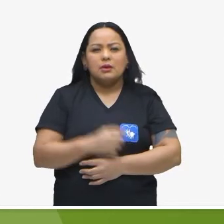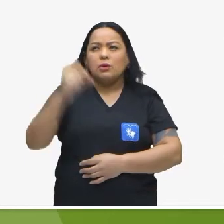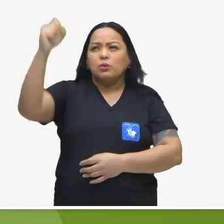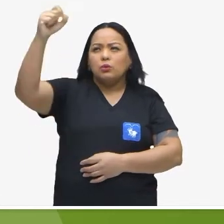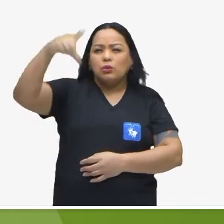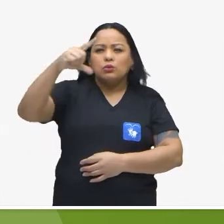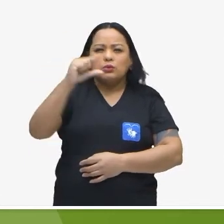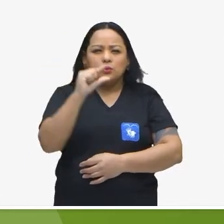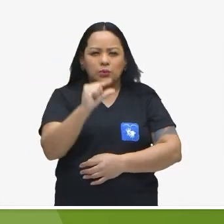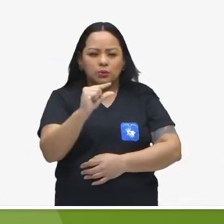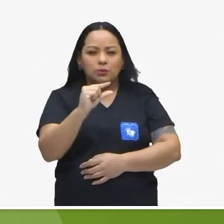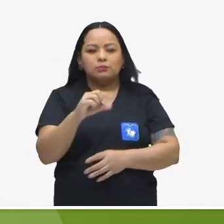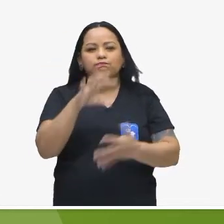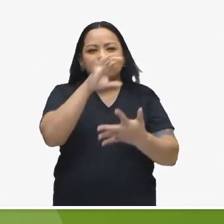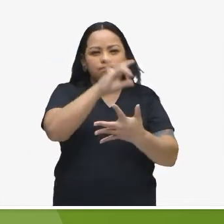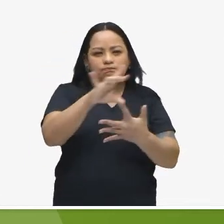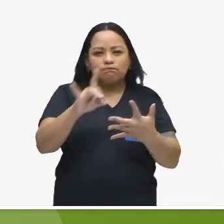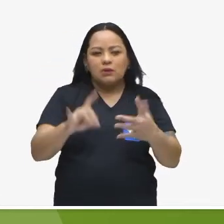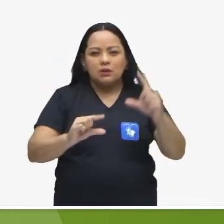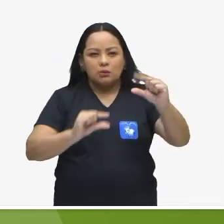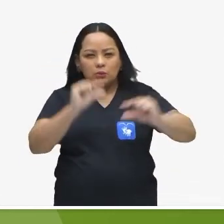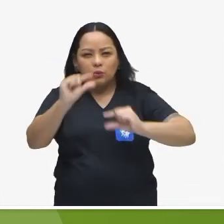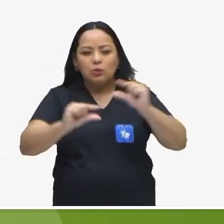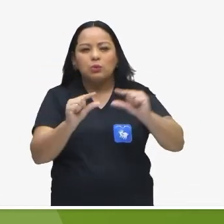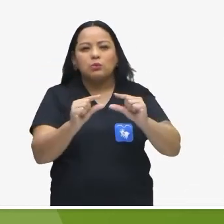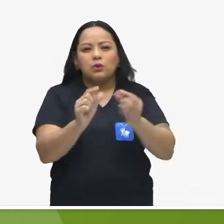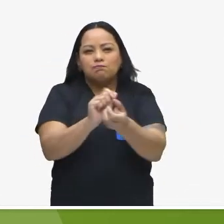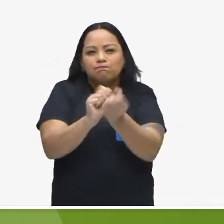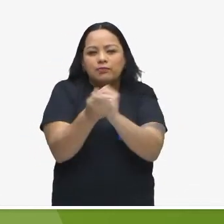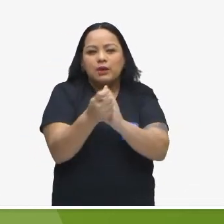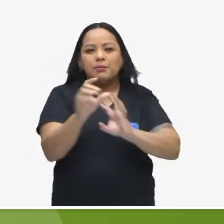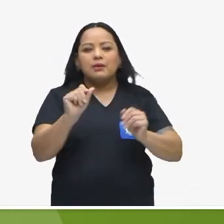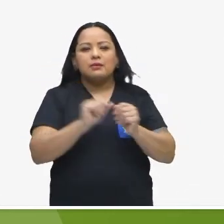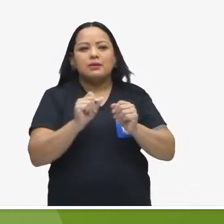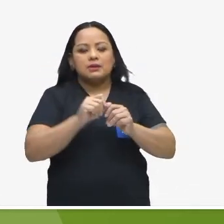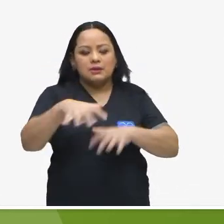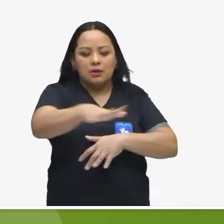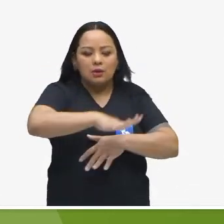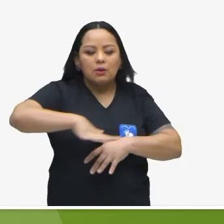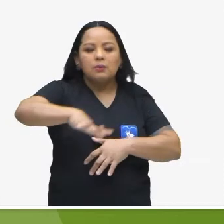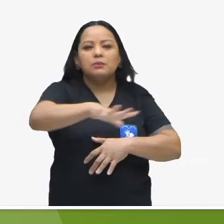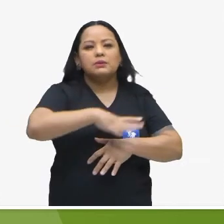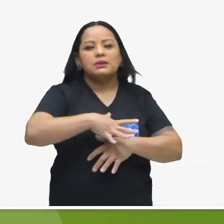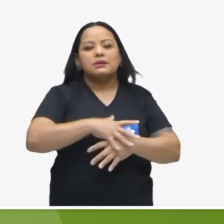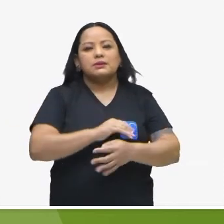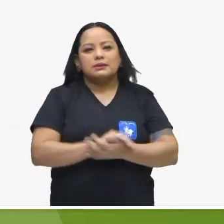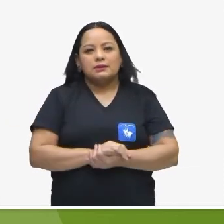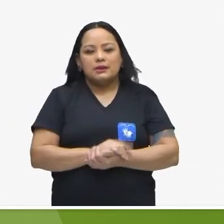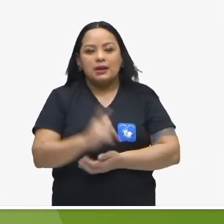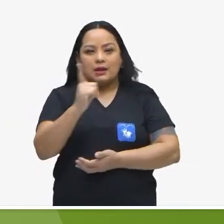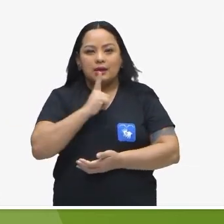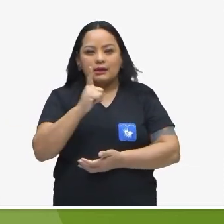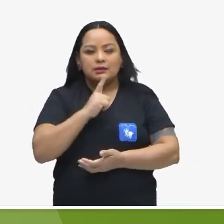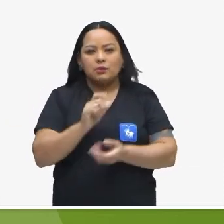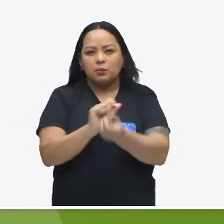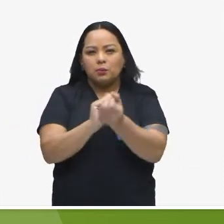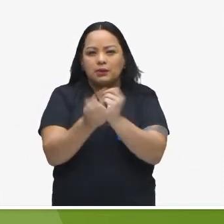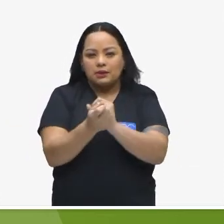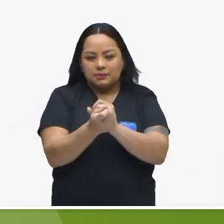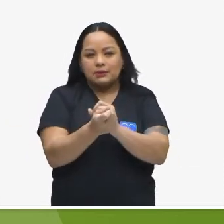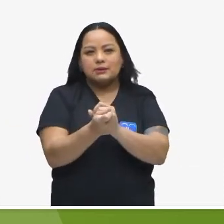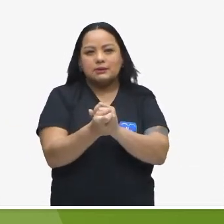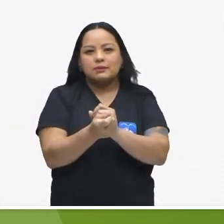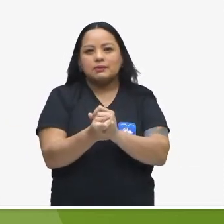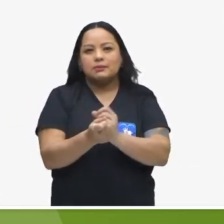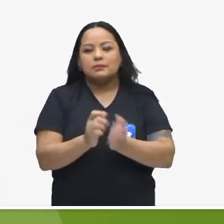certo? Cada organismo se adapta ao ambiente, né? Vai haver uma adaptação